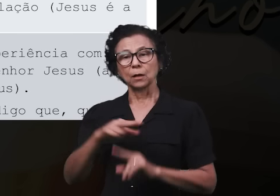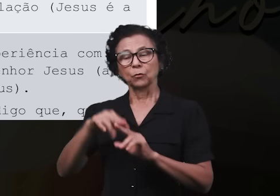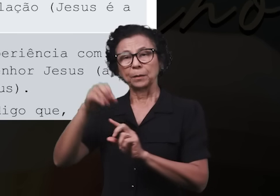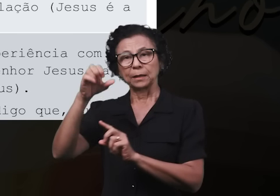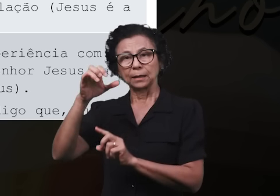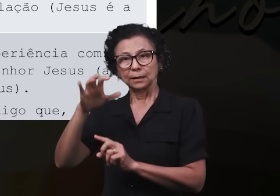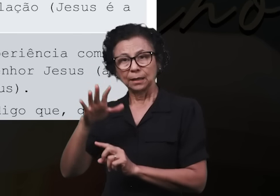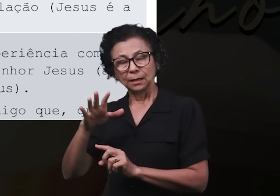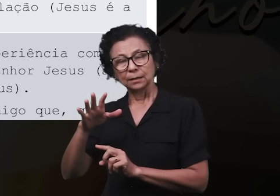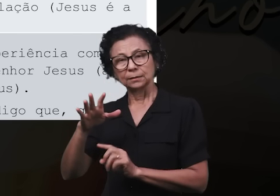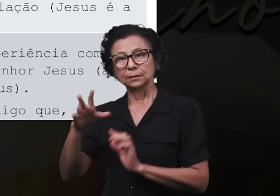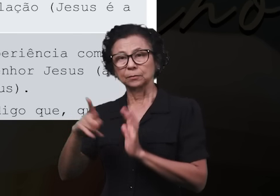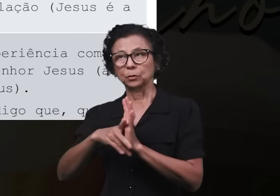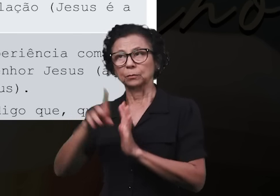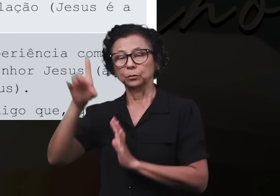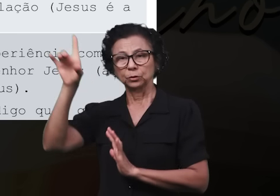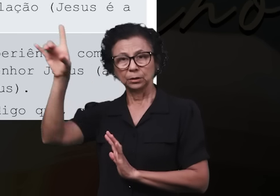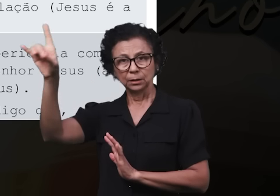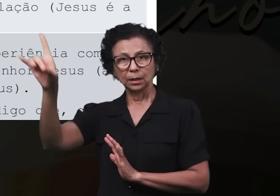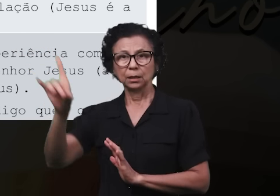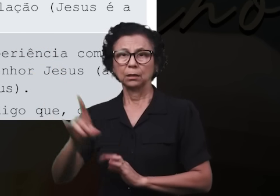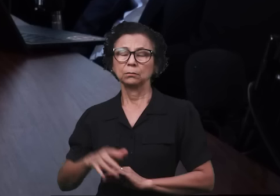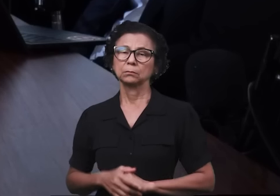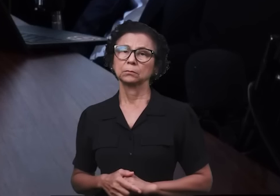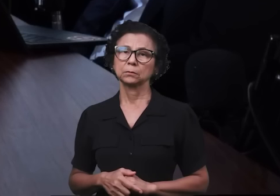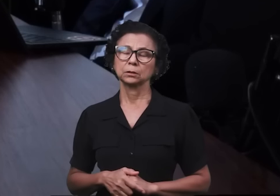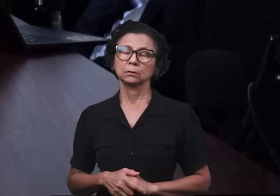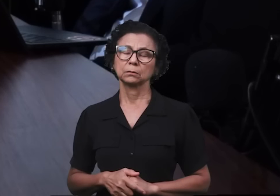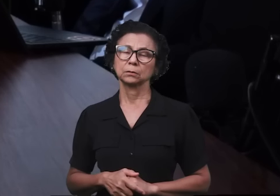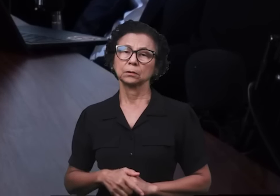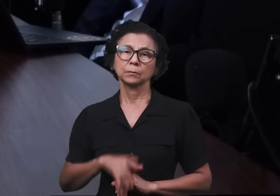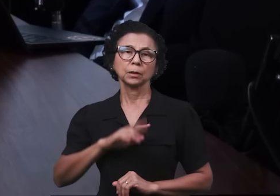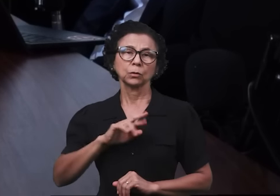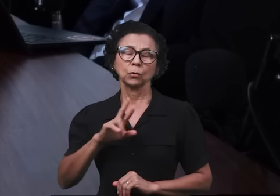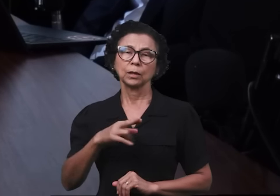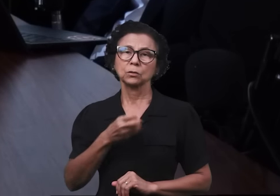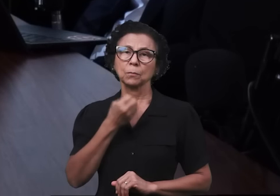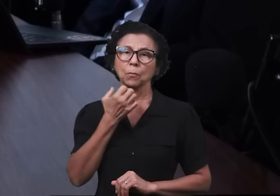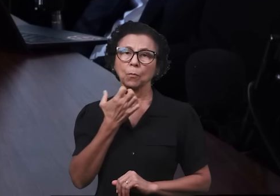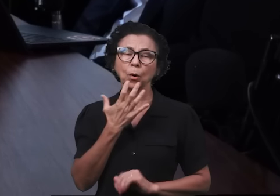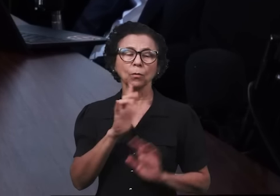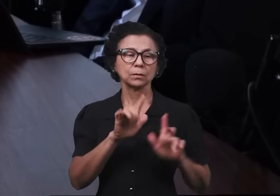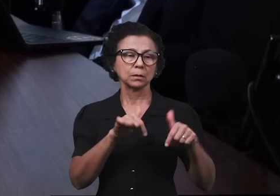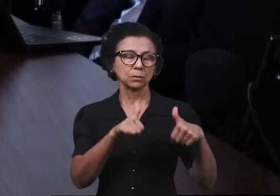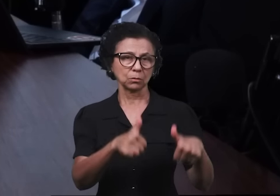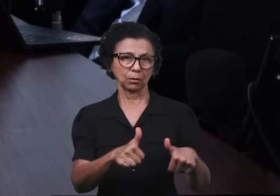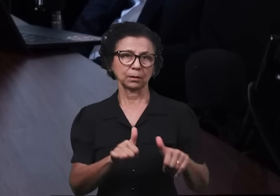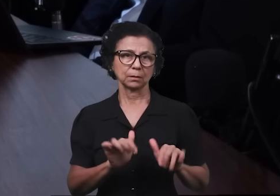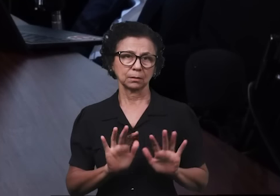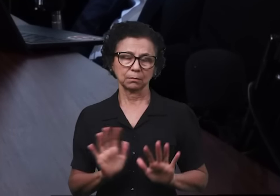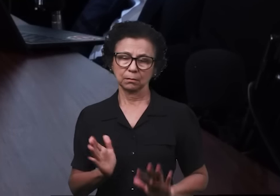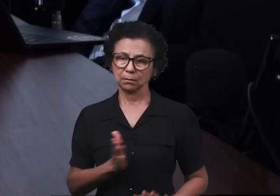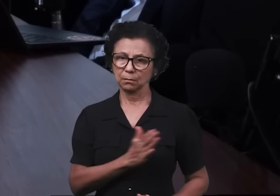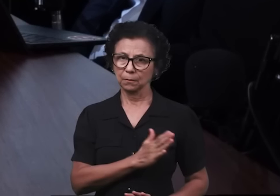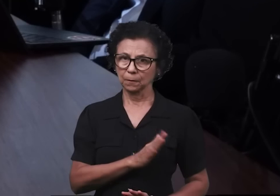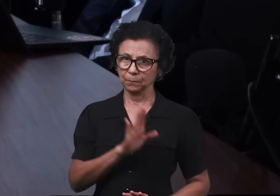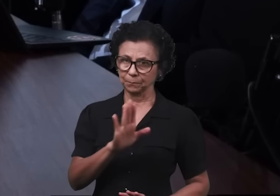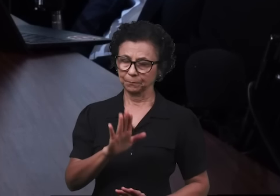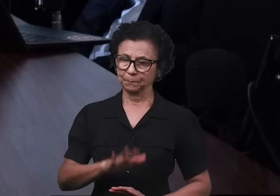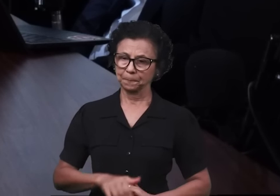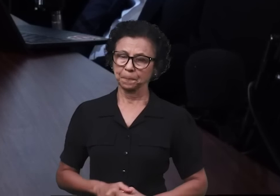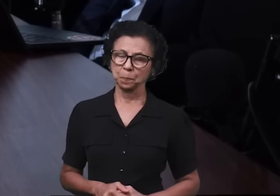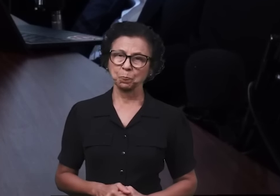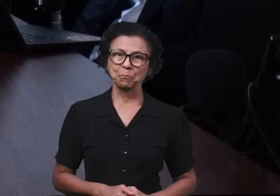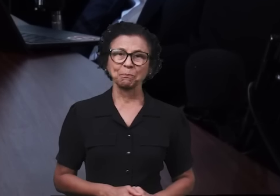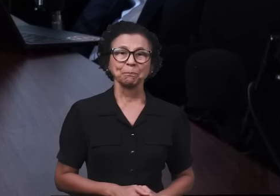vós, é dom de Deus, não vem das obras para que ninguém se glorie. Não vem das obras. Das obras. Então, a palavra diz que não vem das obras, não é aquele que